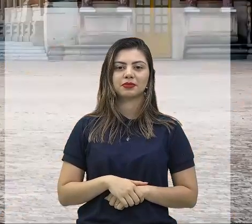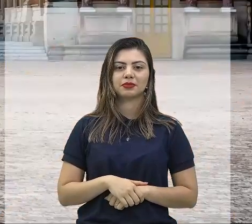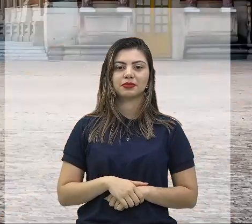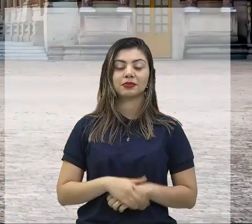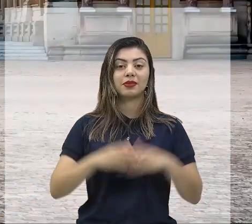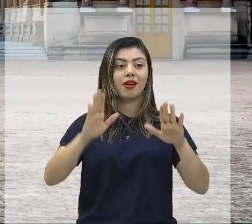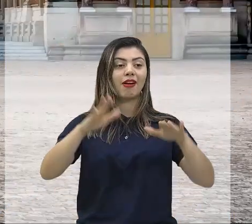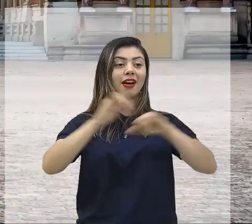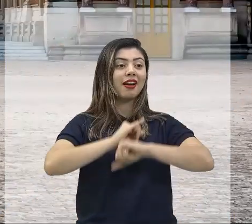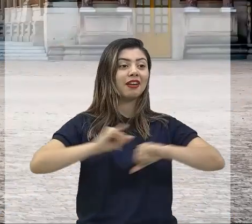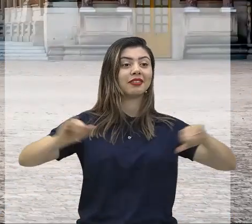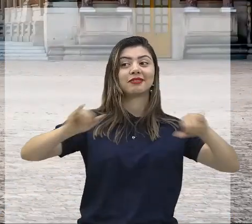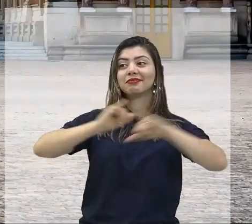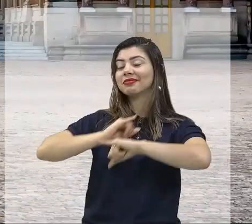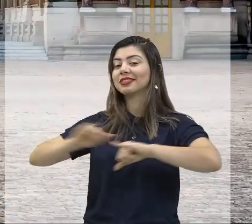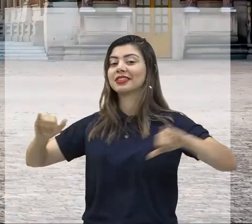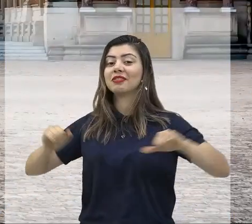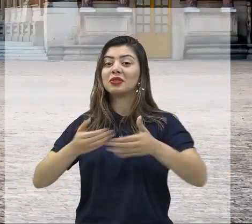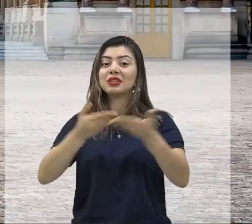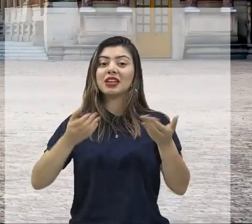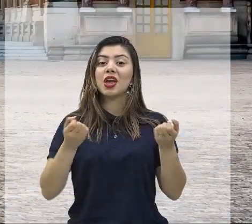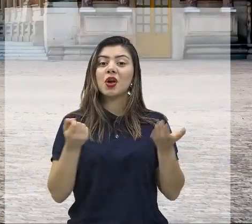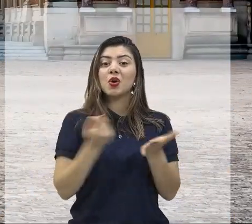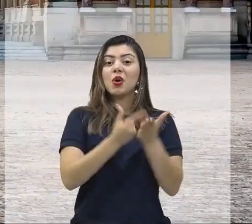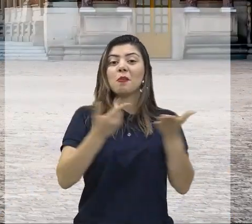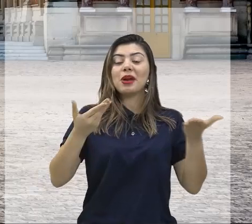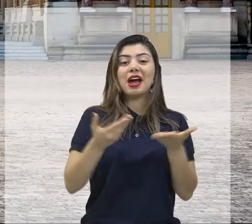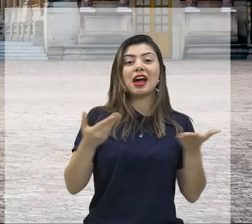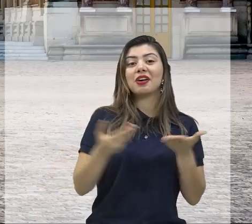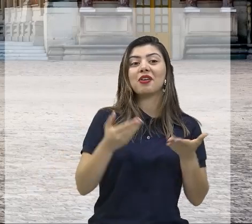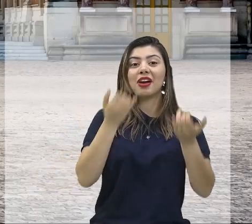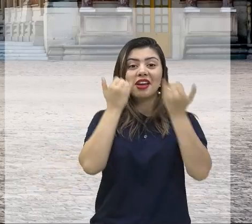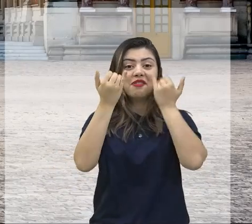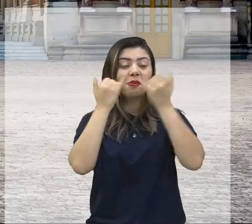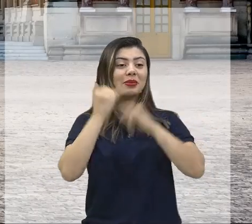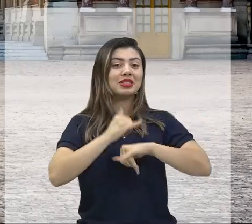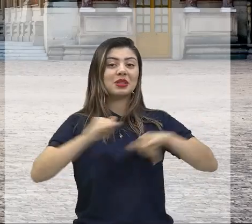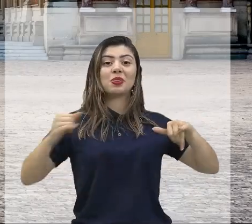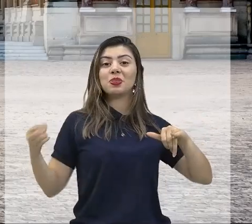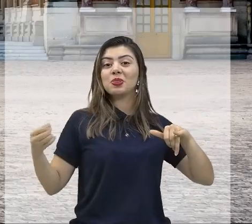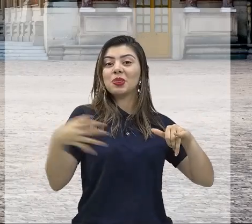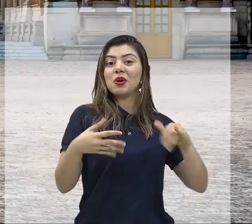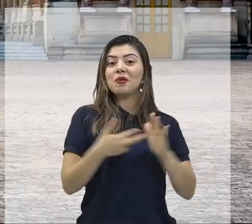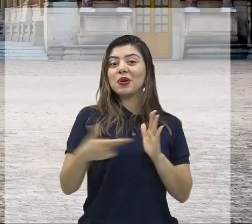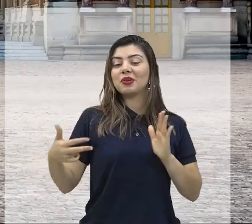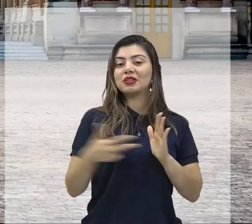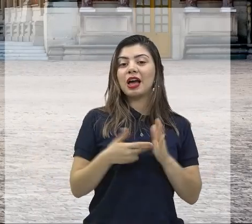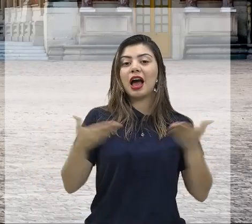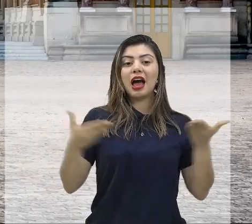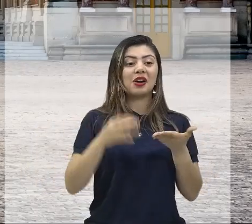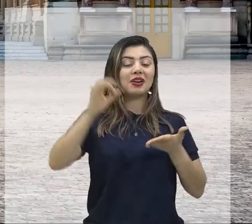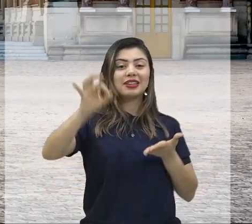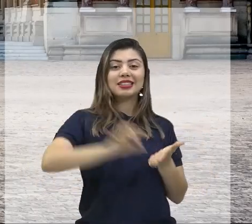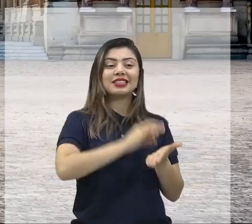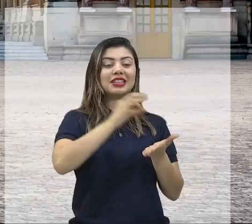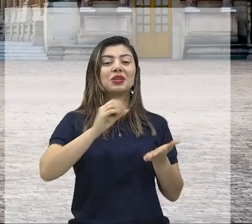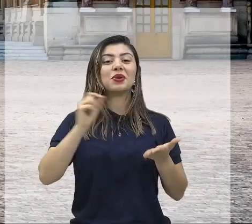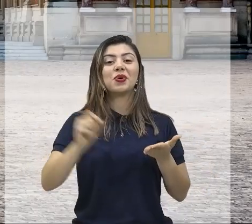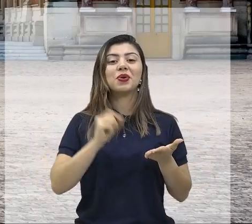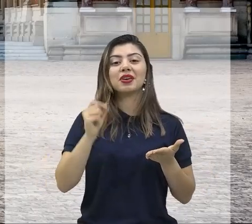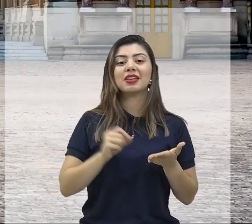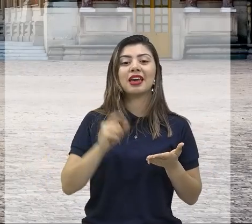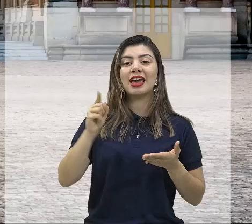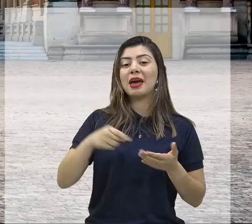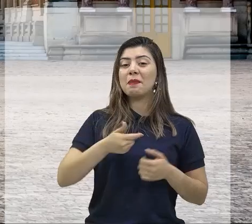Extra, extra, extra! Compre o CMA Notícias! Acaba de ser assinado o tratado que põe fim